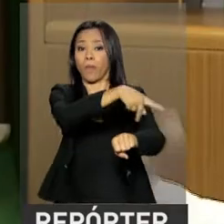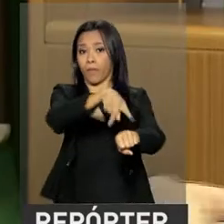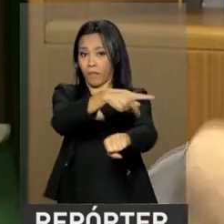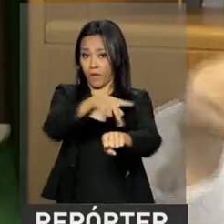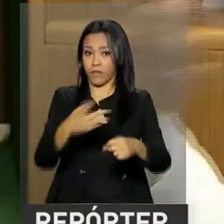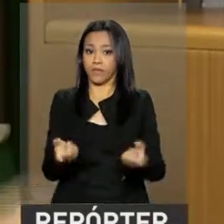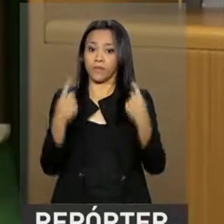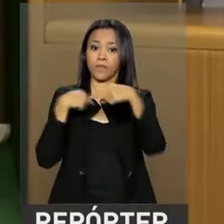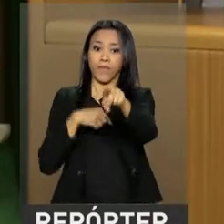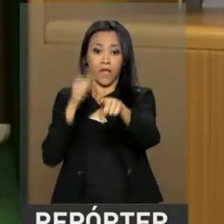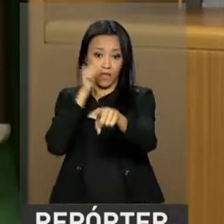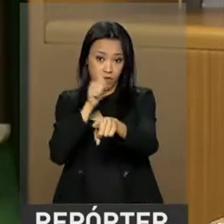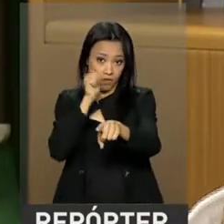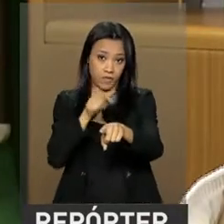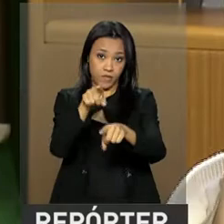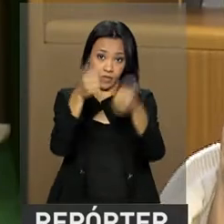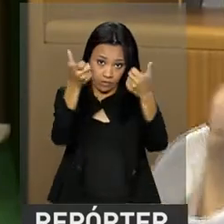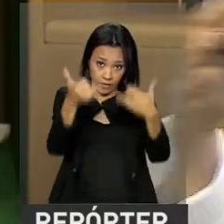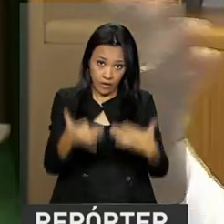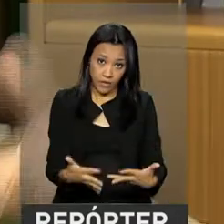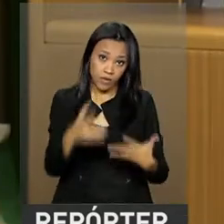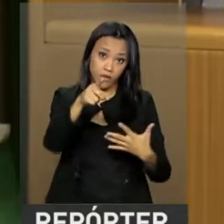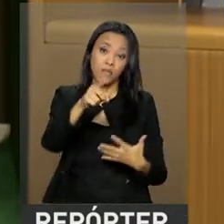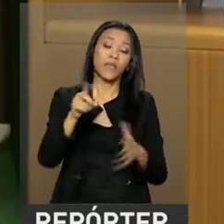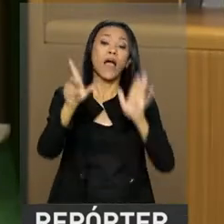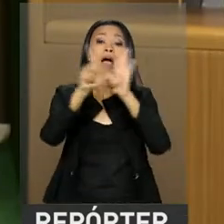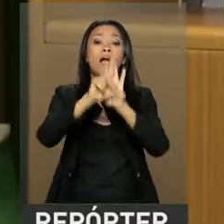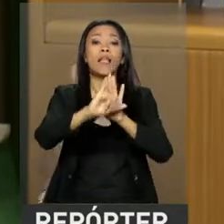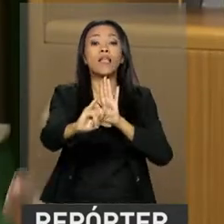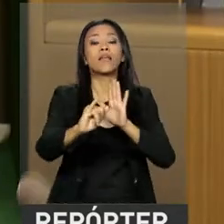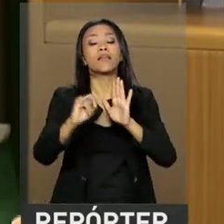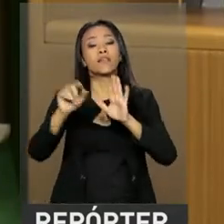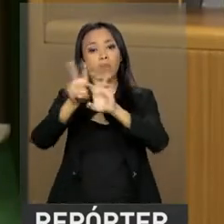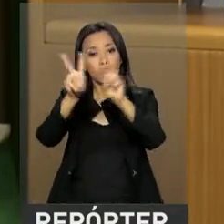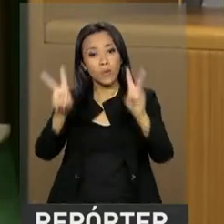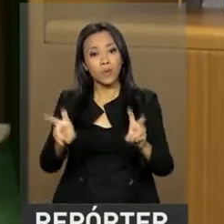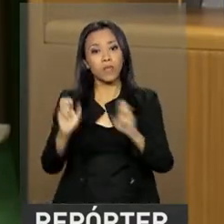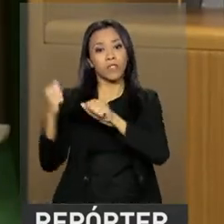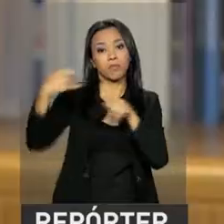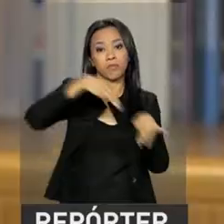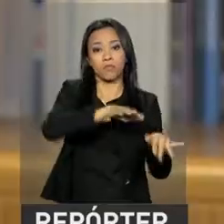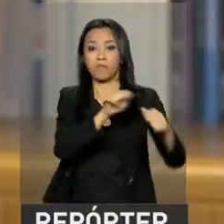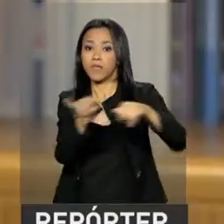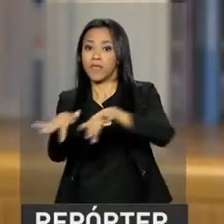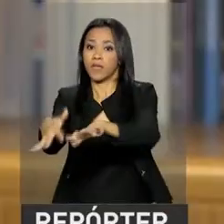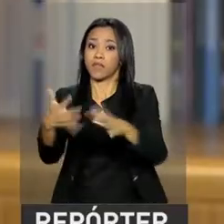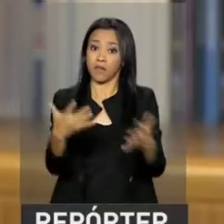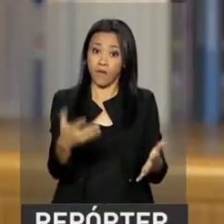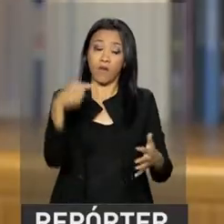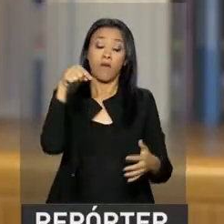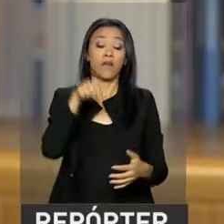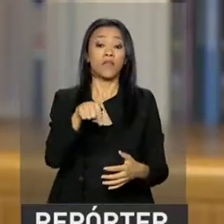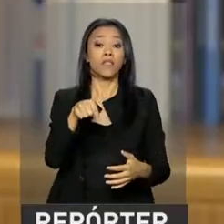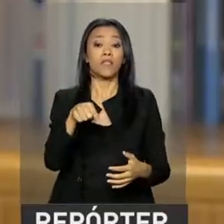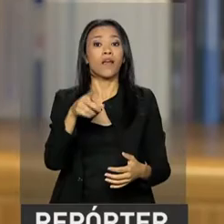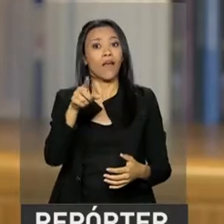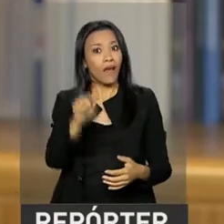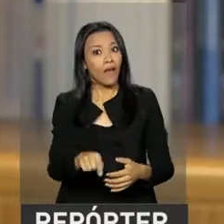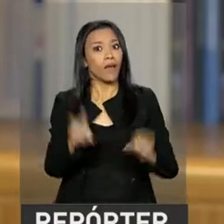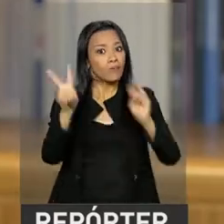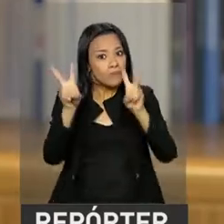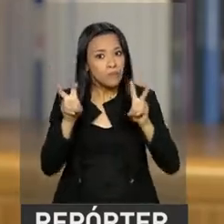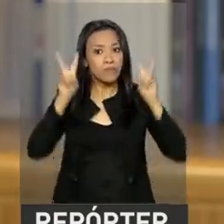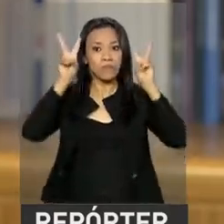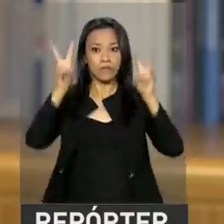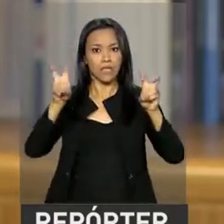segundo silvana borges essa atualização da lei de imigração brasileira chega no momento em que a questão migratória é um assunto debatido